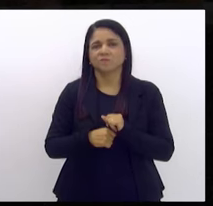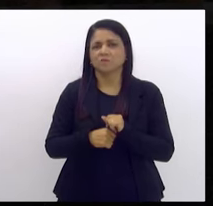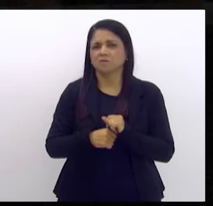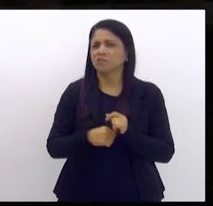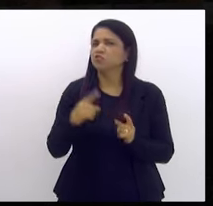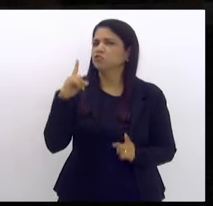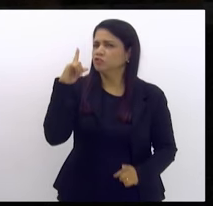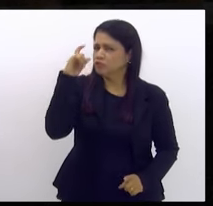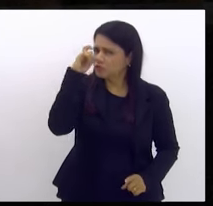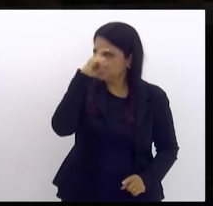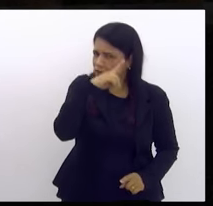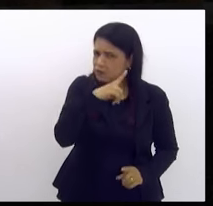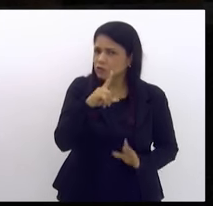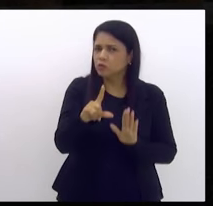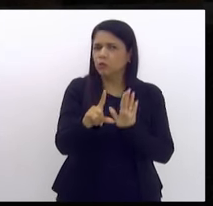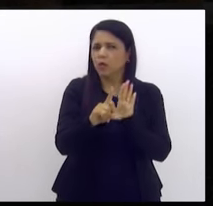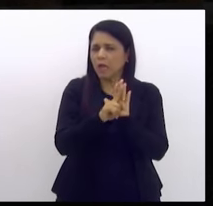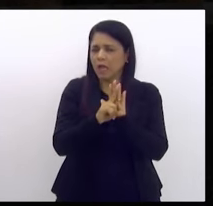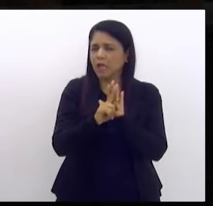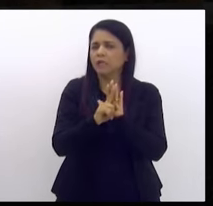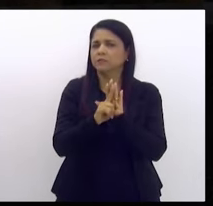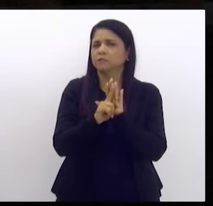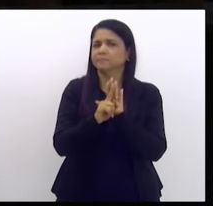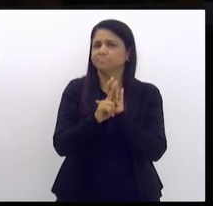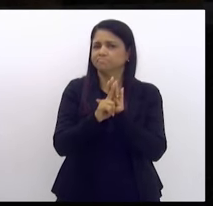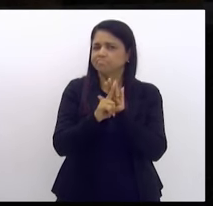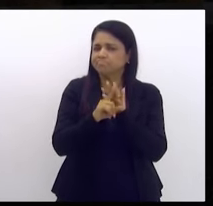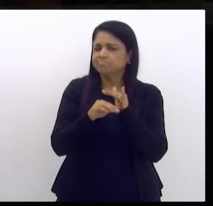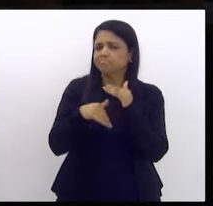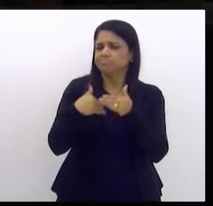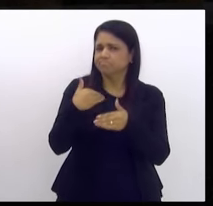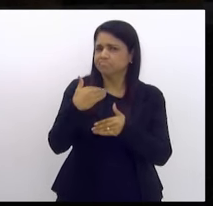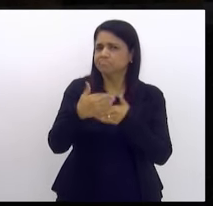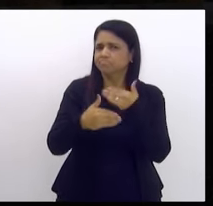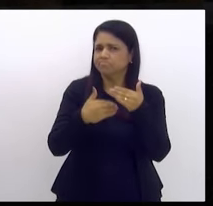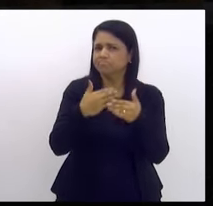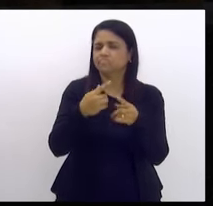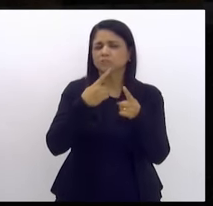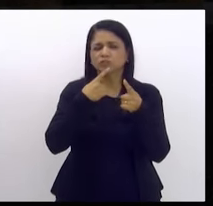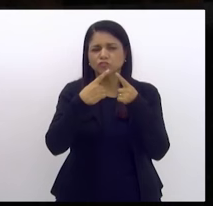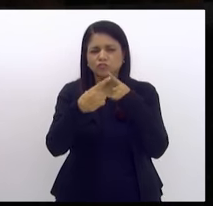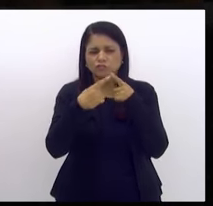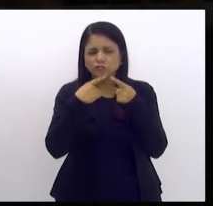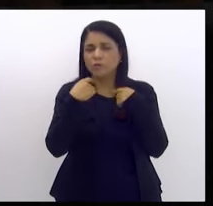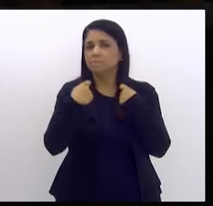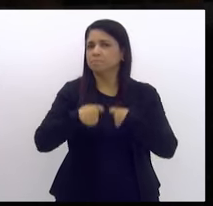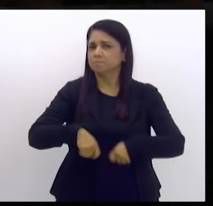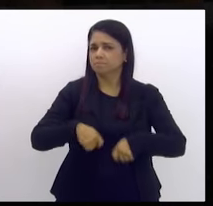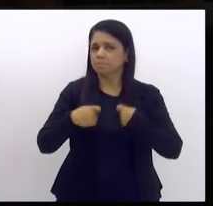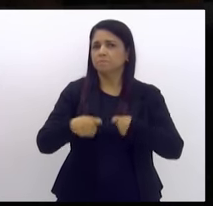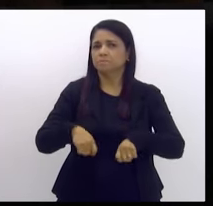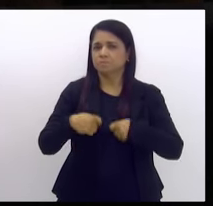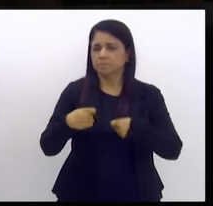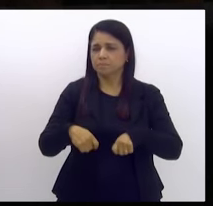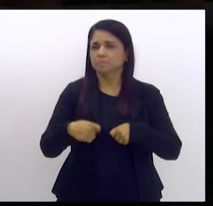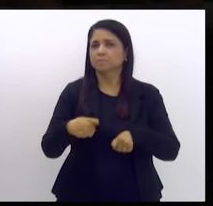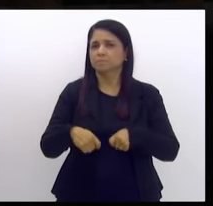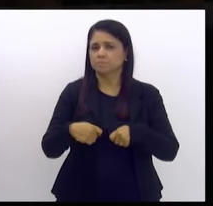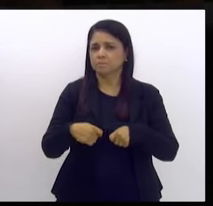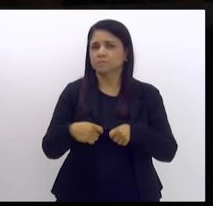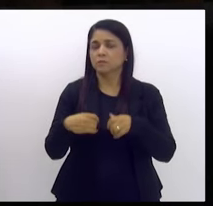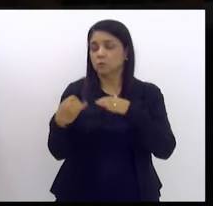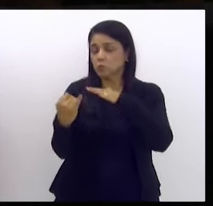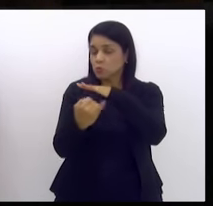muito difícil de ser construída e que exigiu muito diálogo com os órgãos